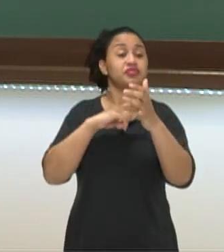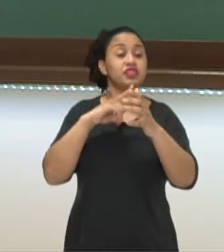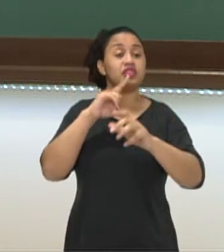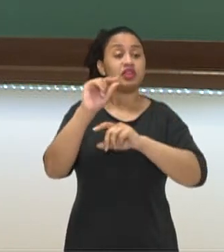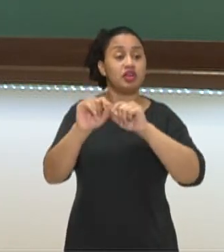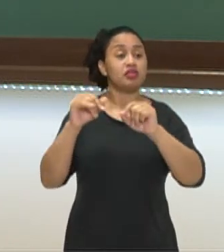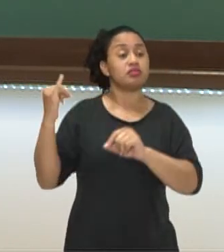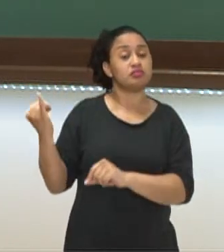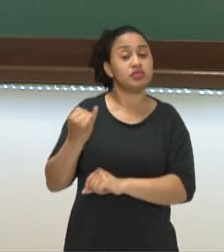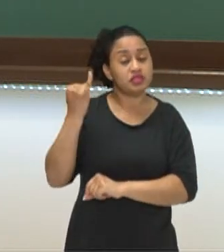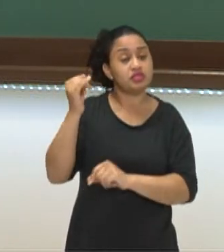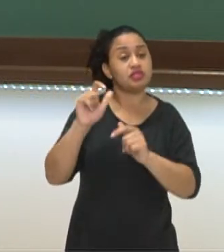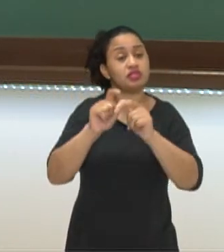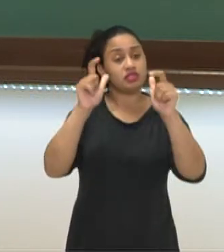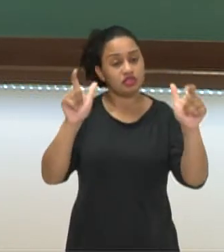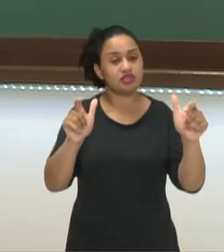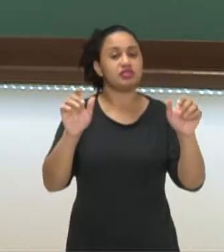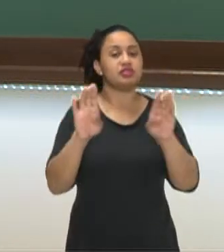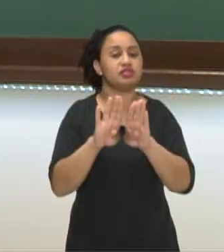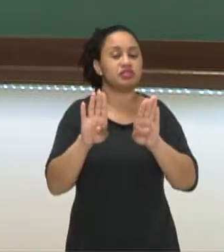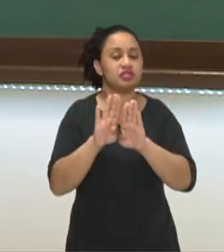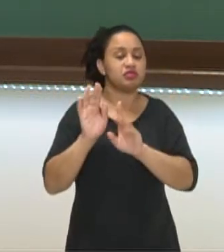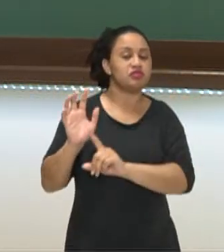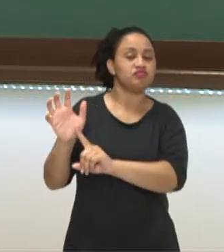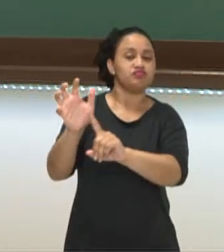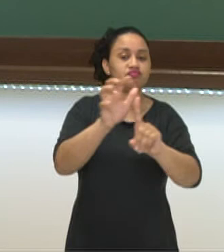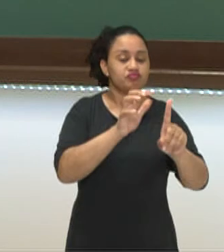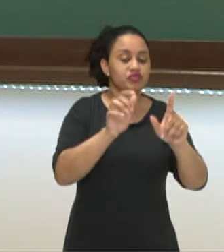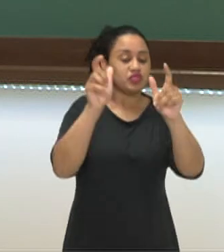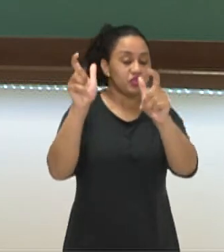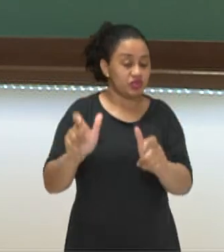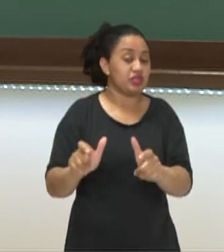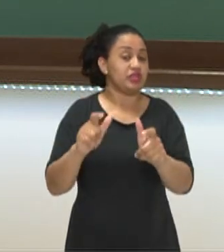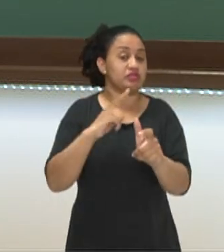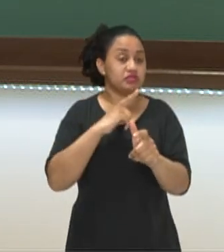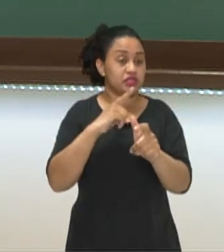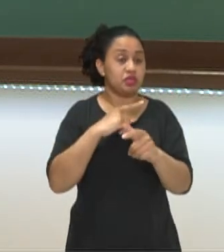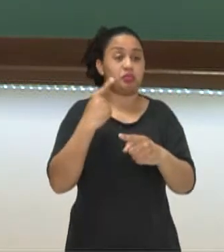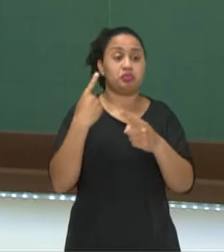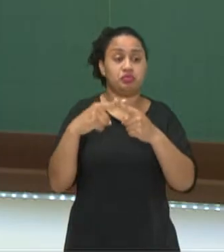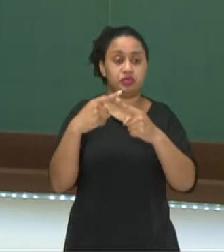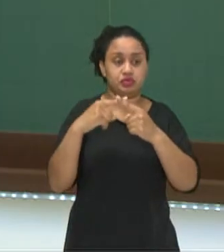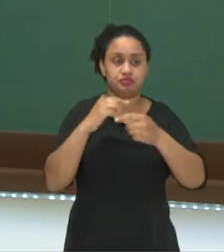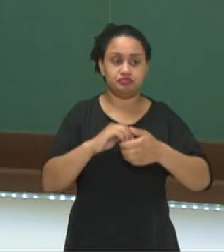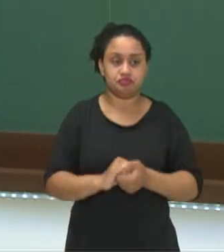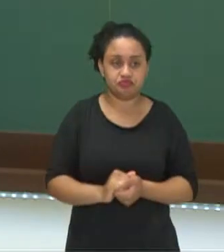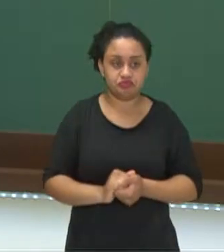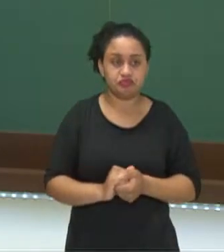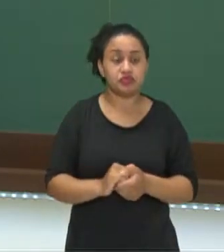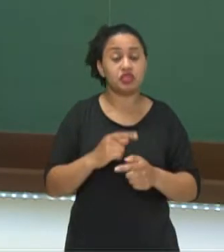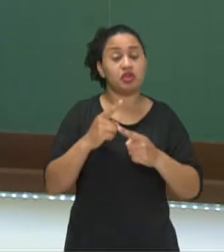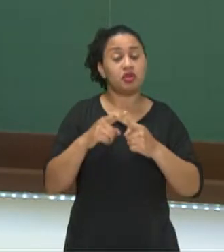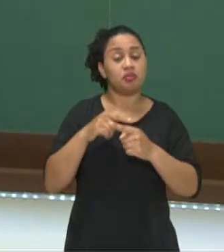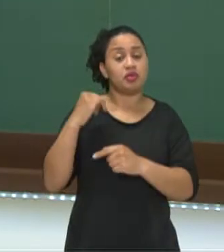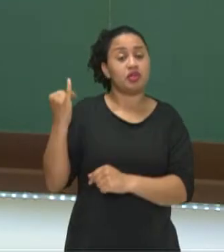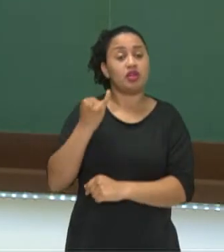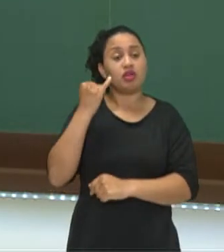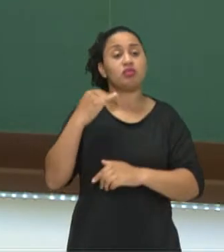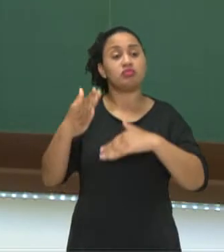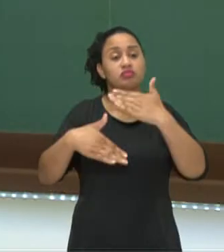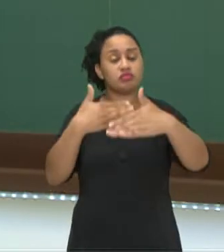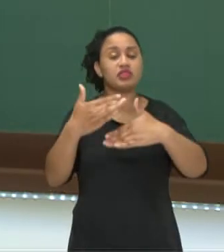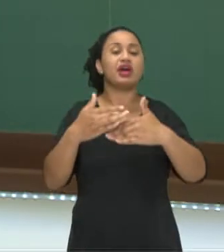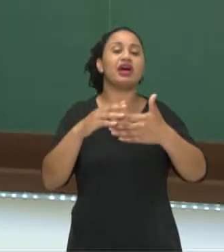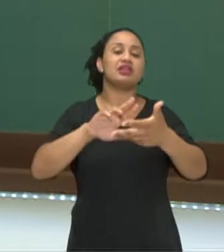bastante relevância, possui bastante impacto no ambiente onde elas vivem. Por quê? Elas são importantes para a manutenção